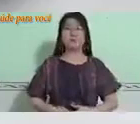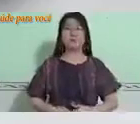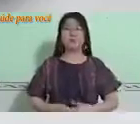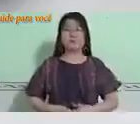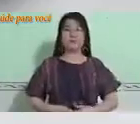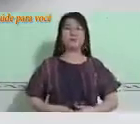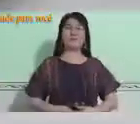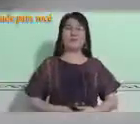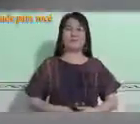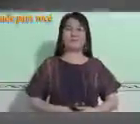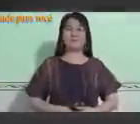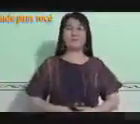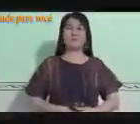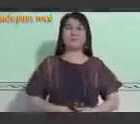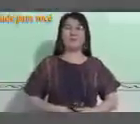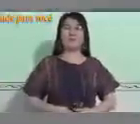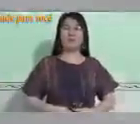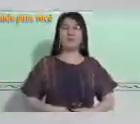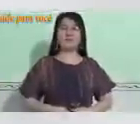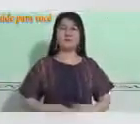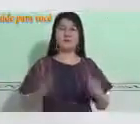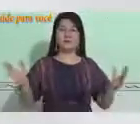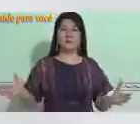Entenda o que é e como funciona a homeopatia.